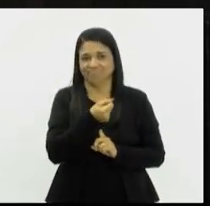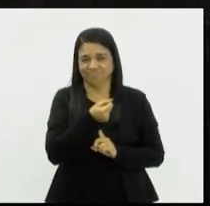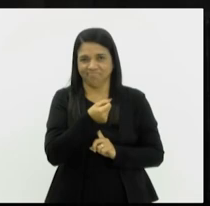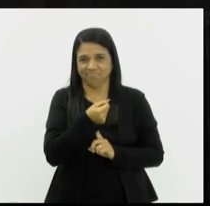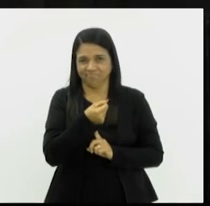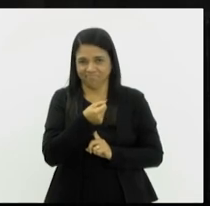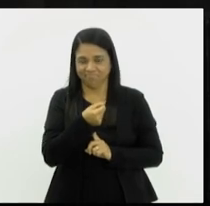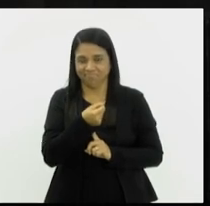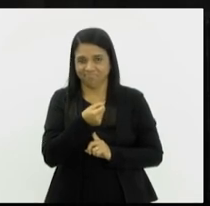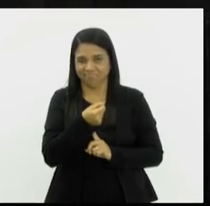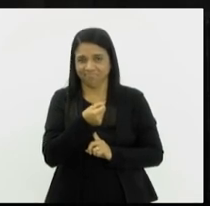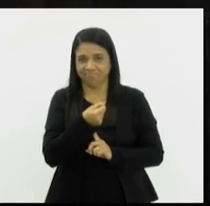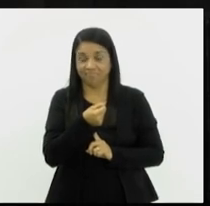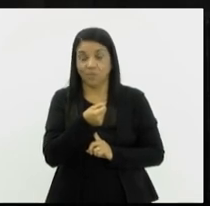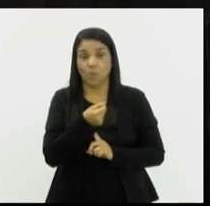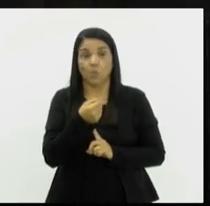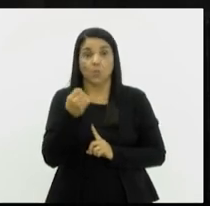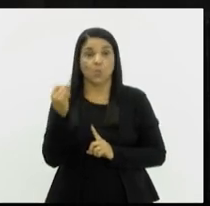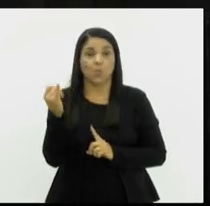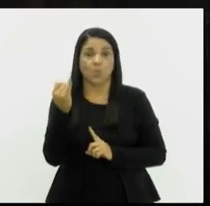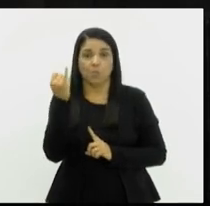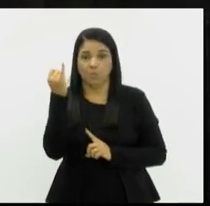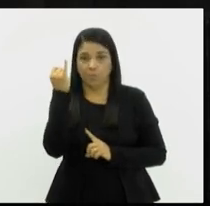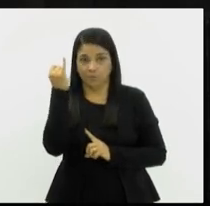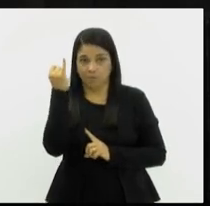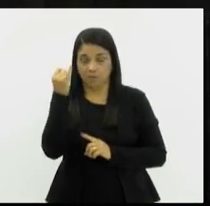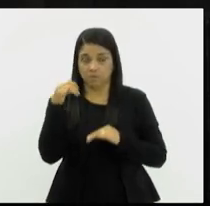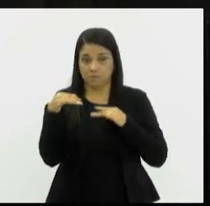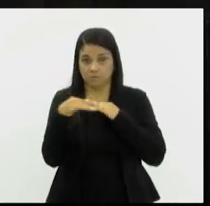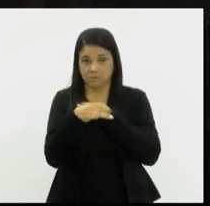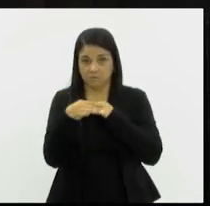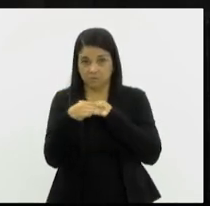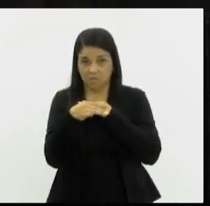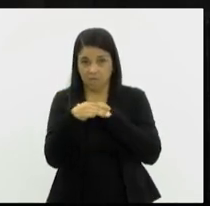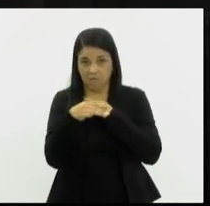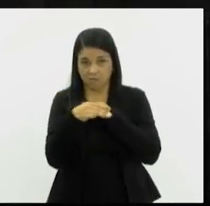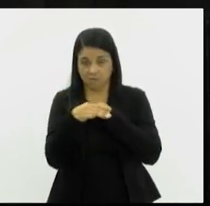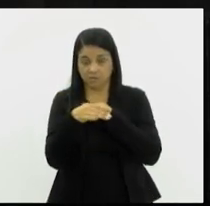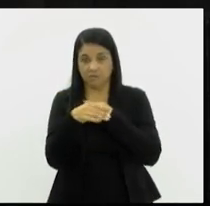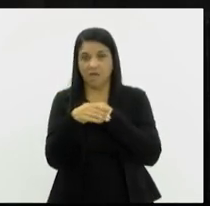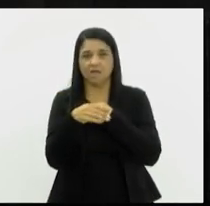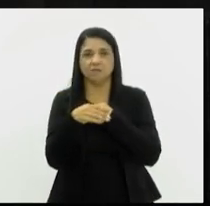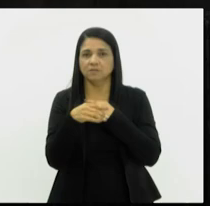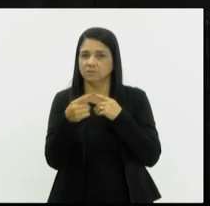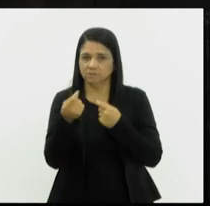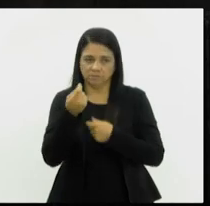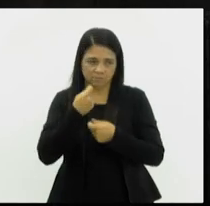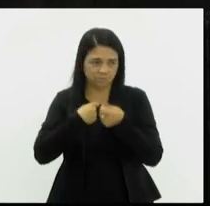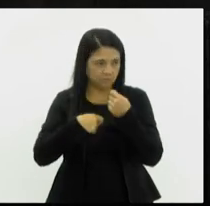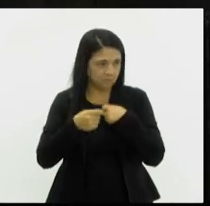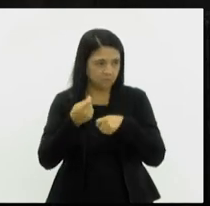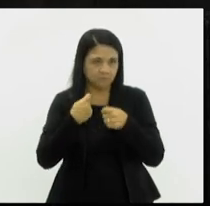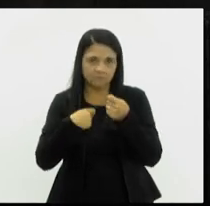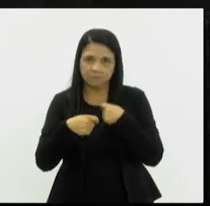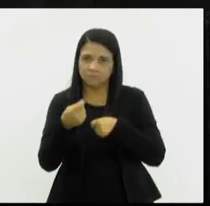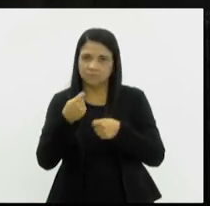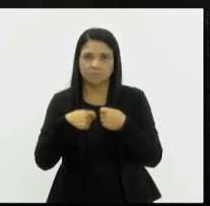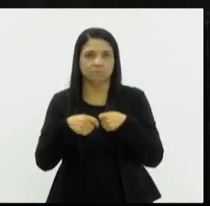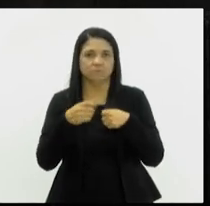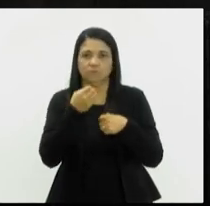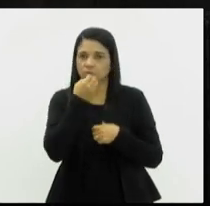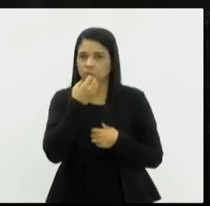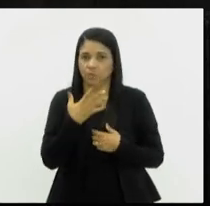O importante para a cidade é que, se economicamente foi um